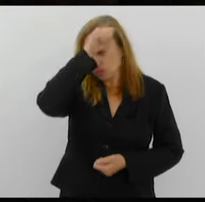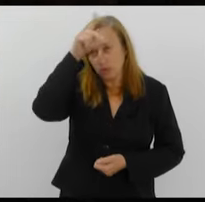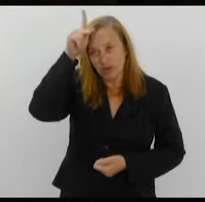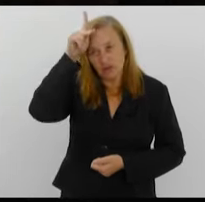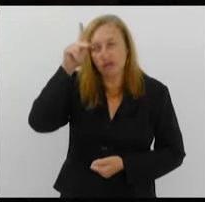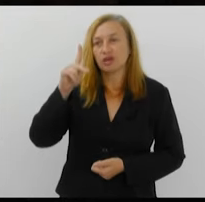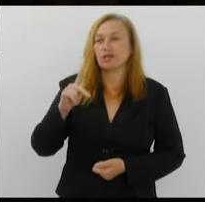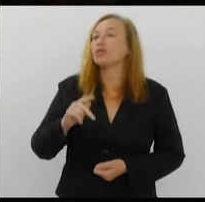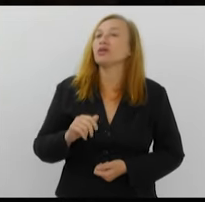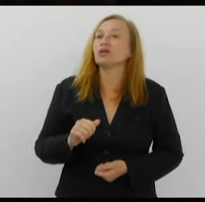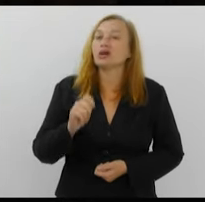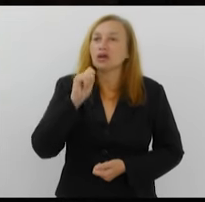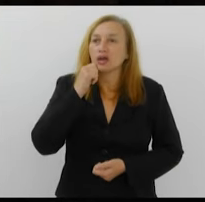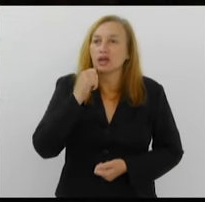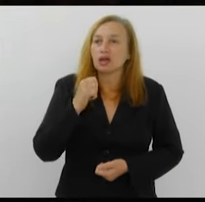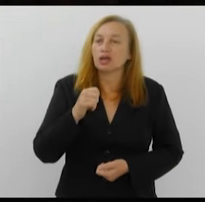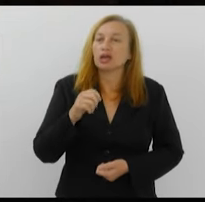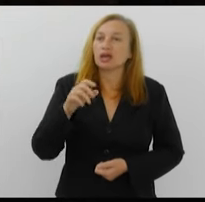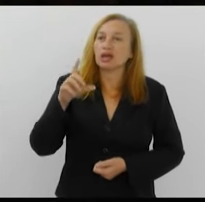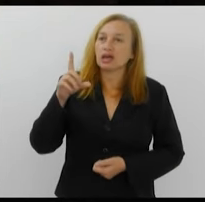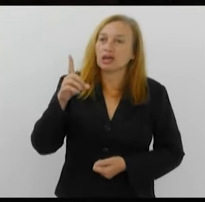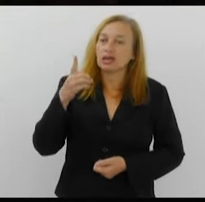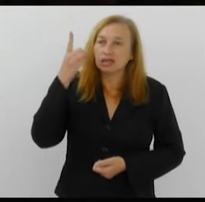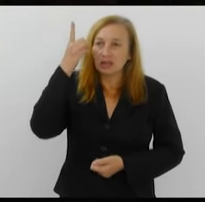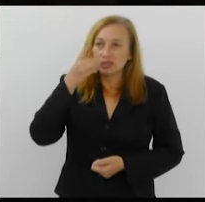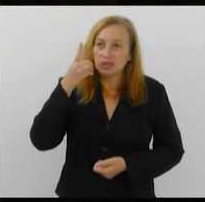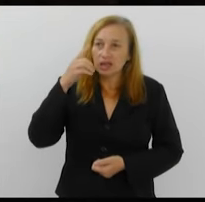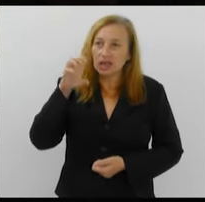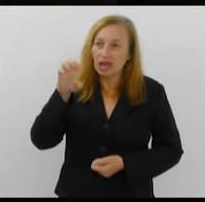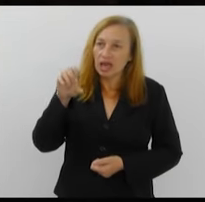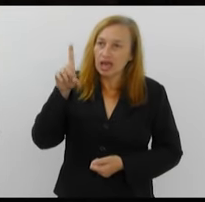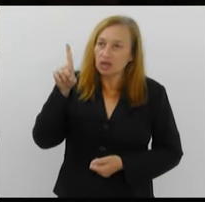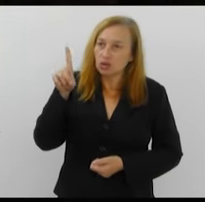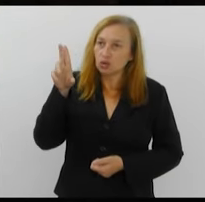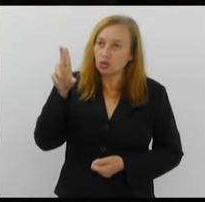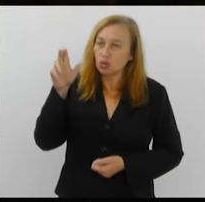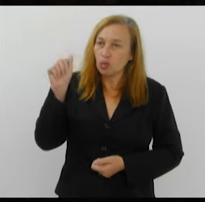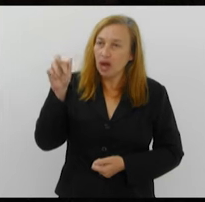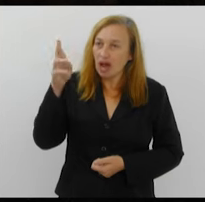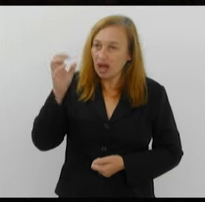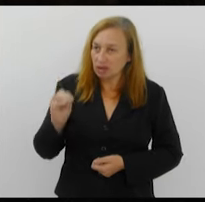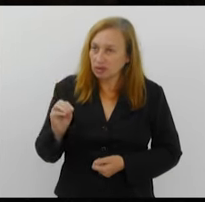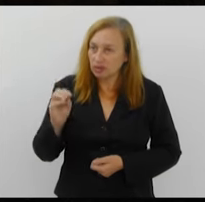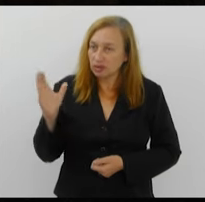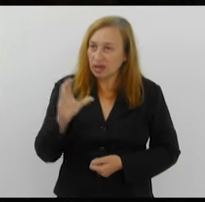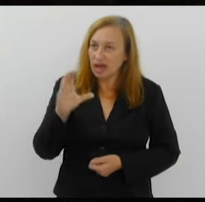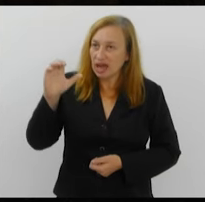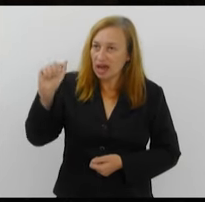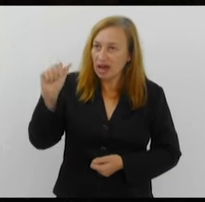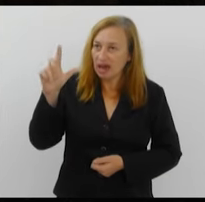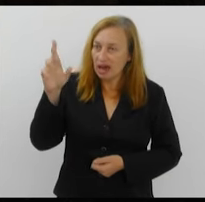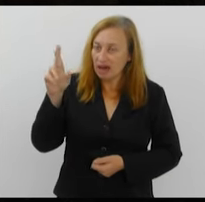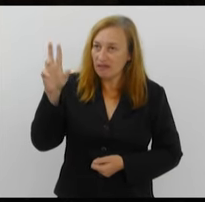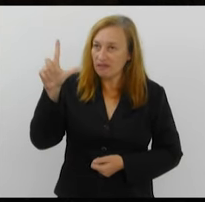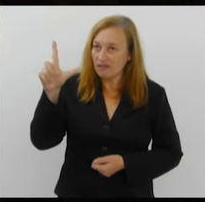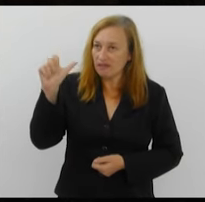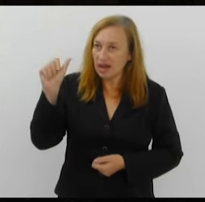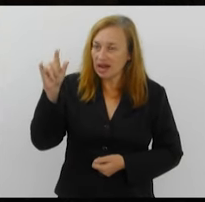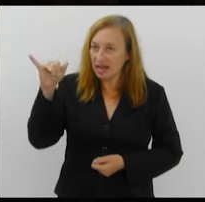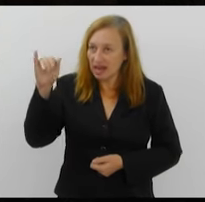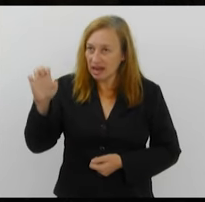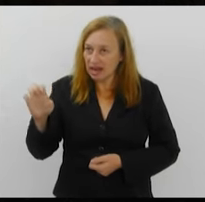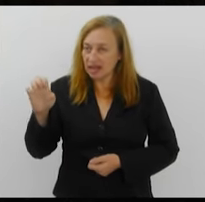deputado Eduardo Cavalieri, ele não deve conhecer o regimento, mas alguém o informe, por